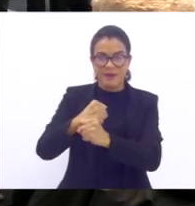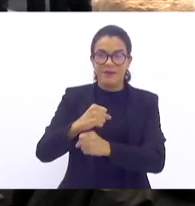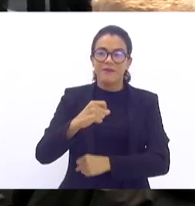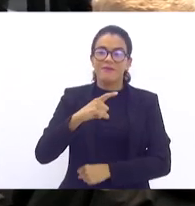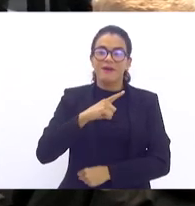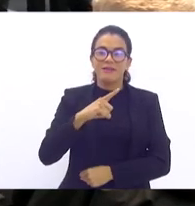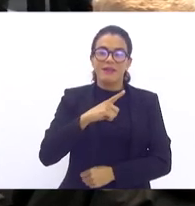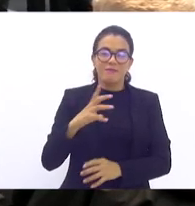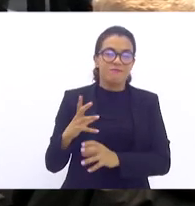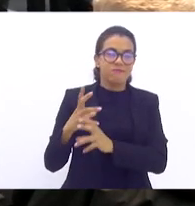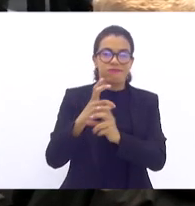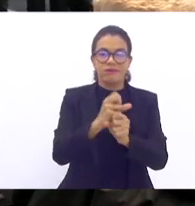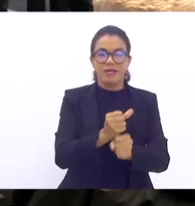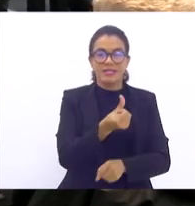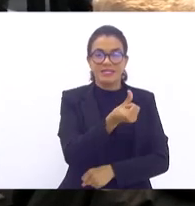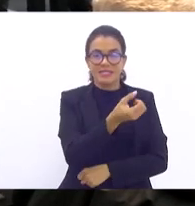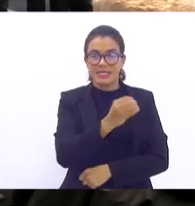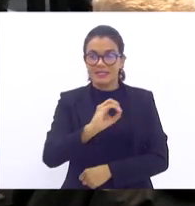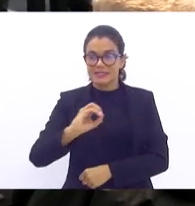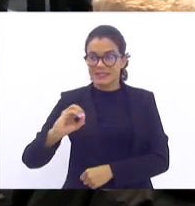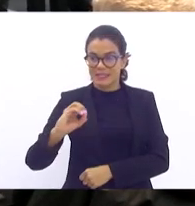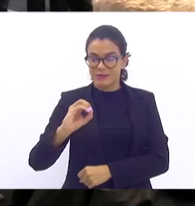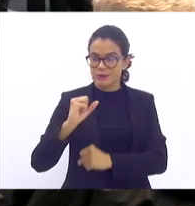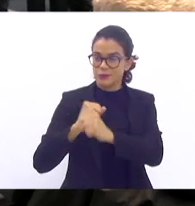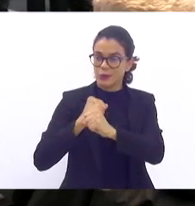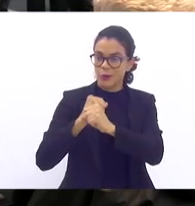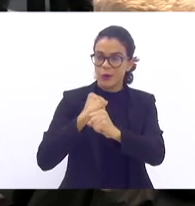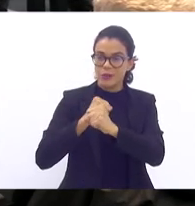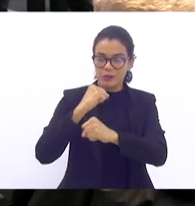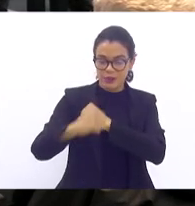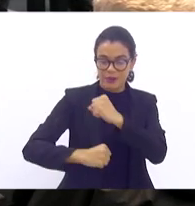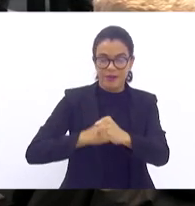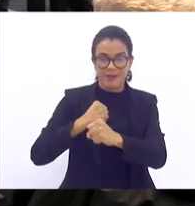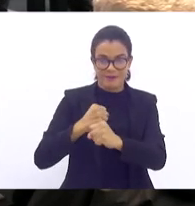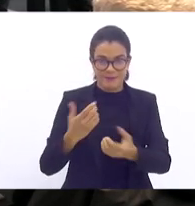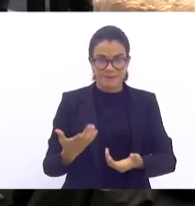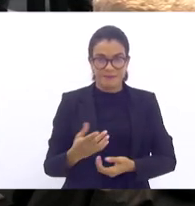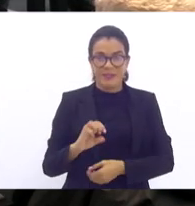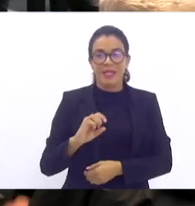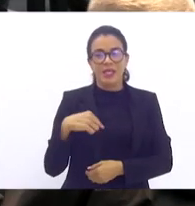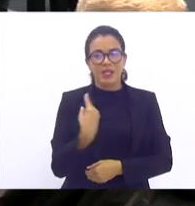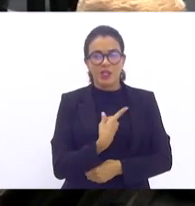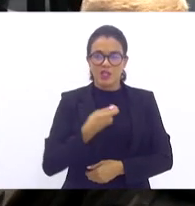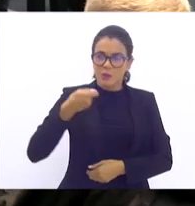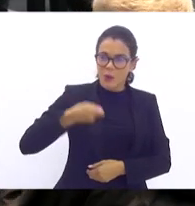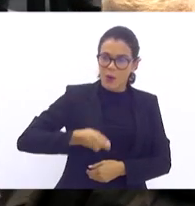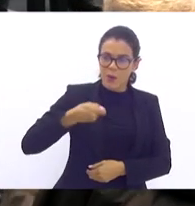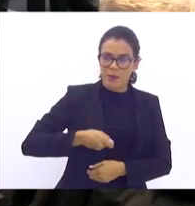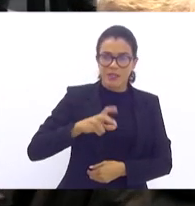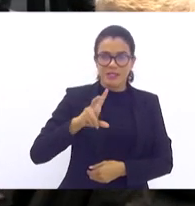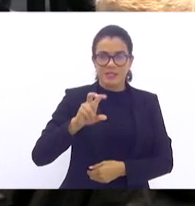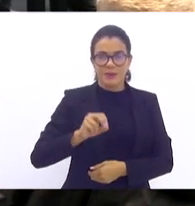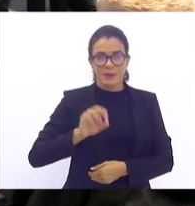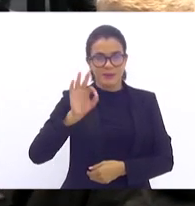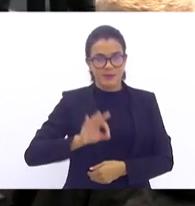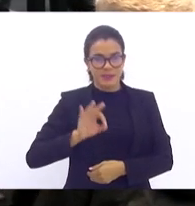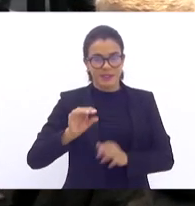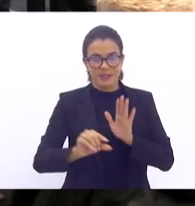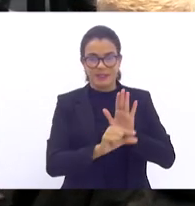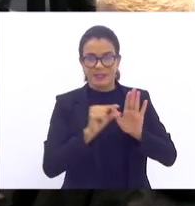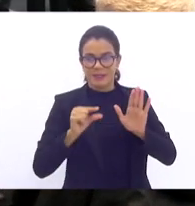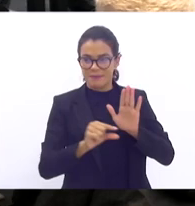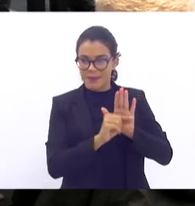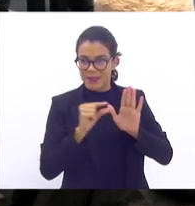600 quase 600 núcleos já sendo construído a partir do ano que vem e como nós somos obrigados a colocar 50% das nossas emendas